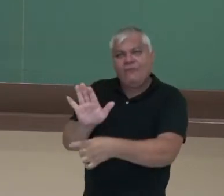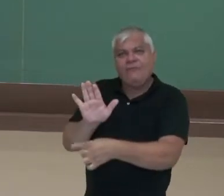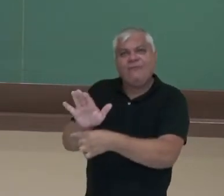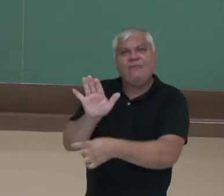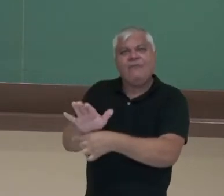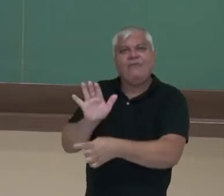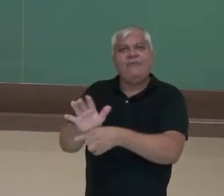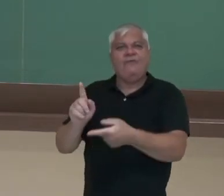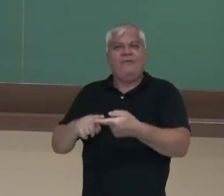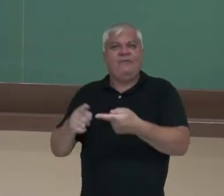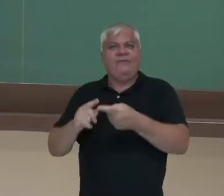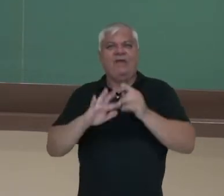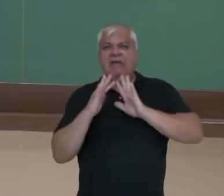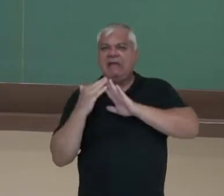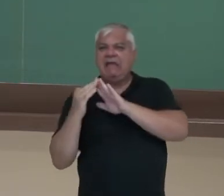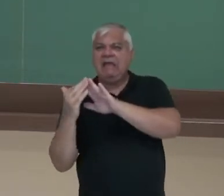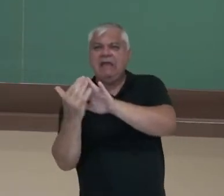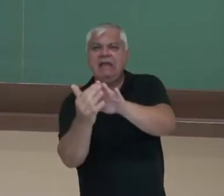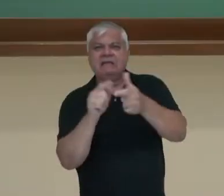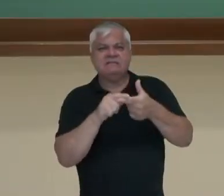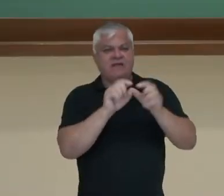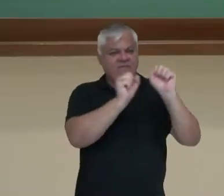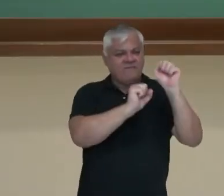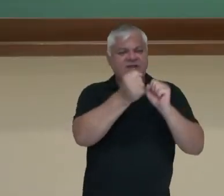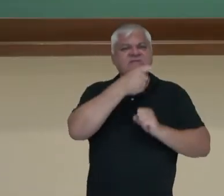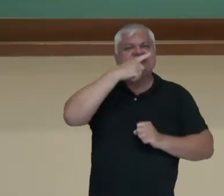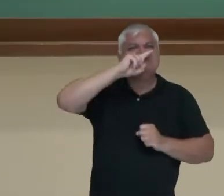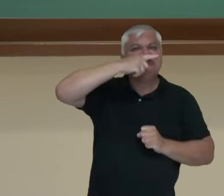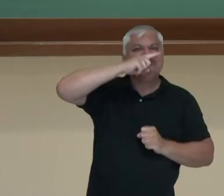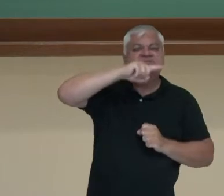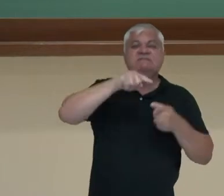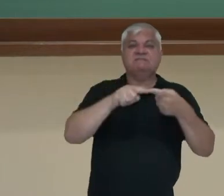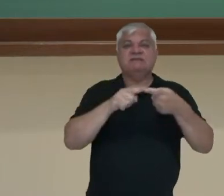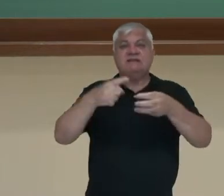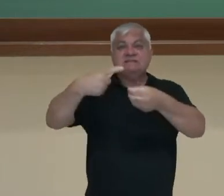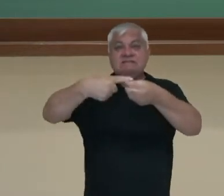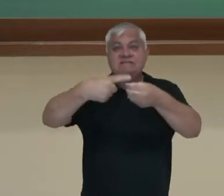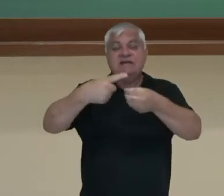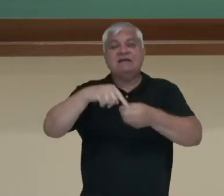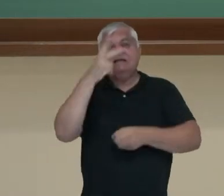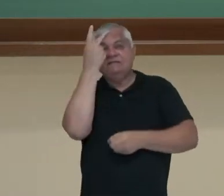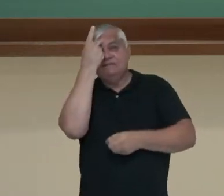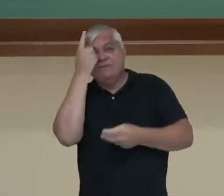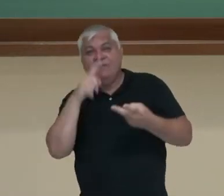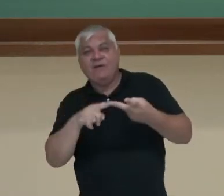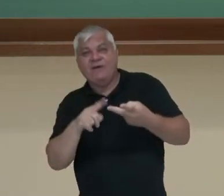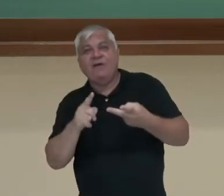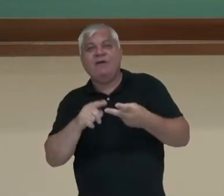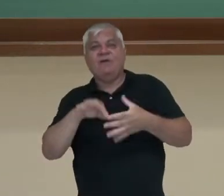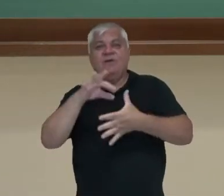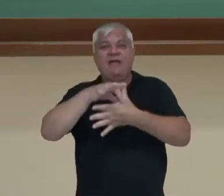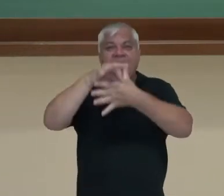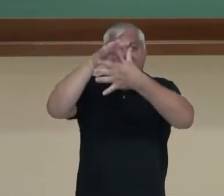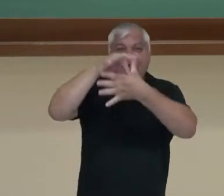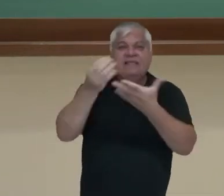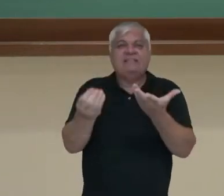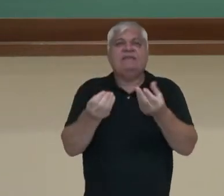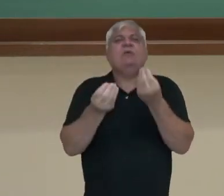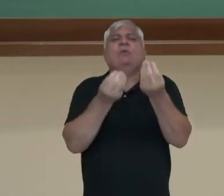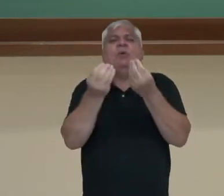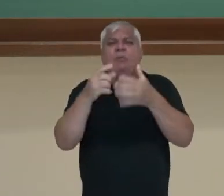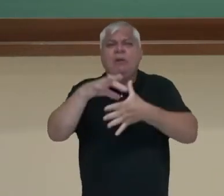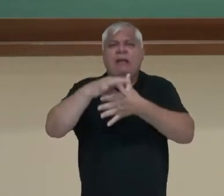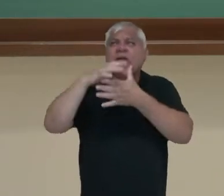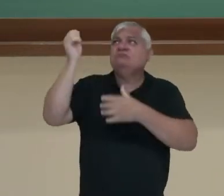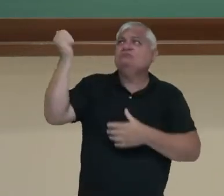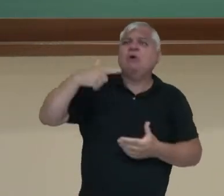núcleos, vilas, engenhos, né? Cidades como São Paulo, com carne, com charque, carne de